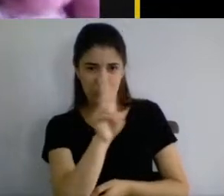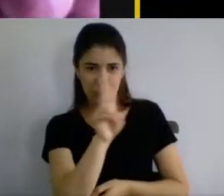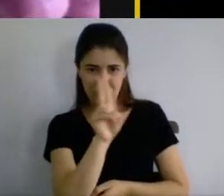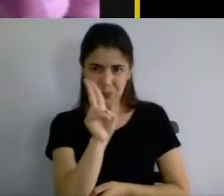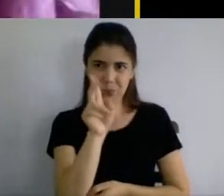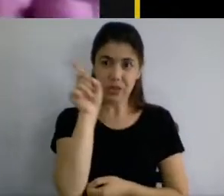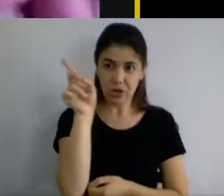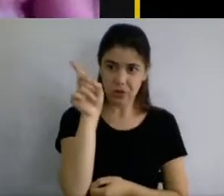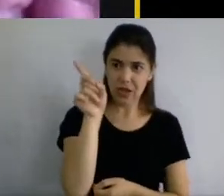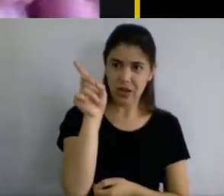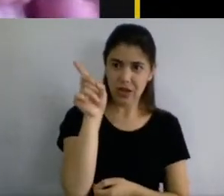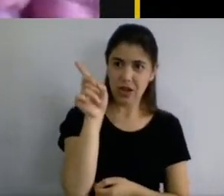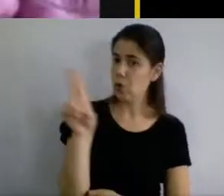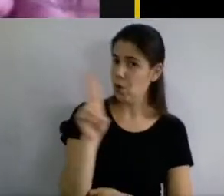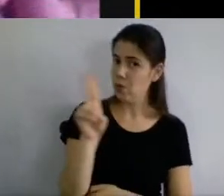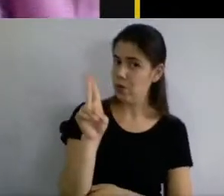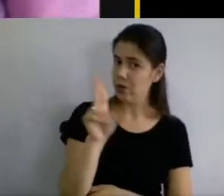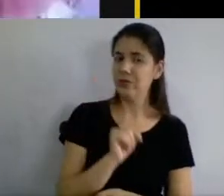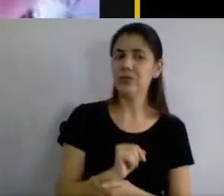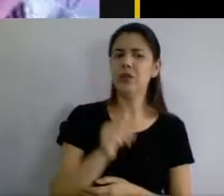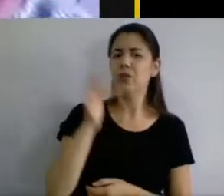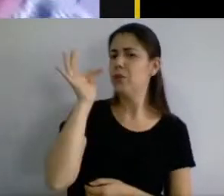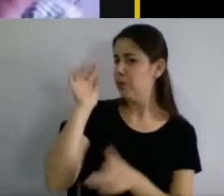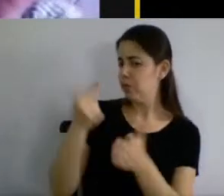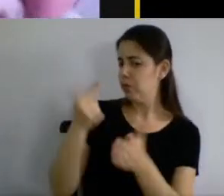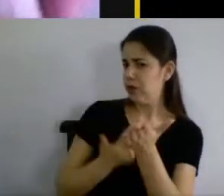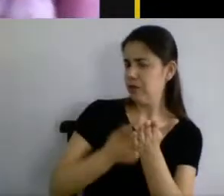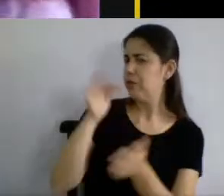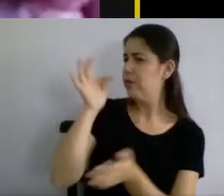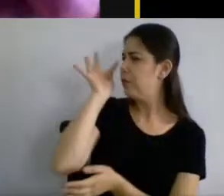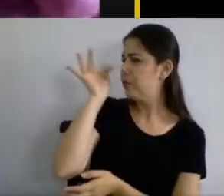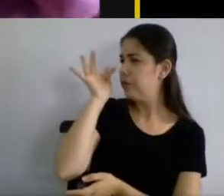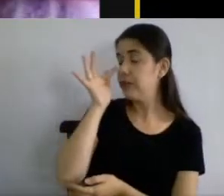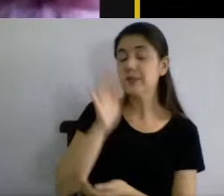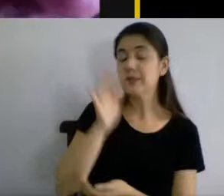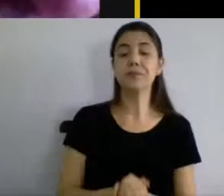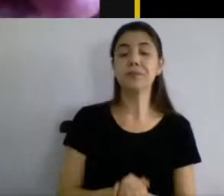Chama-se Francis Goyer, é um livrão. Ele publicou em